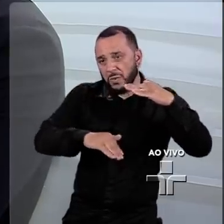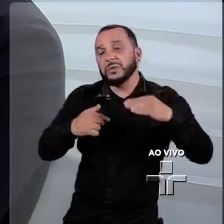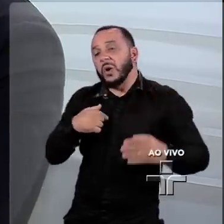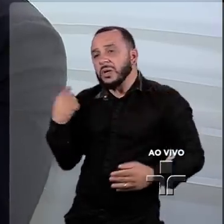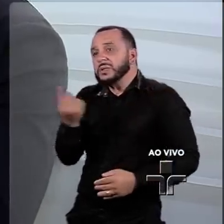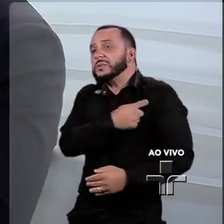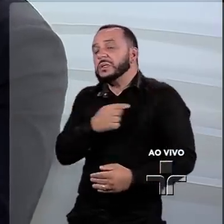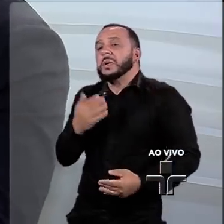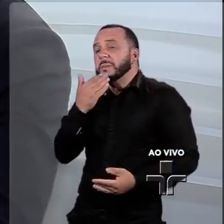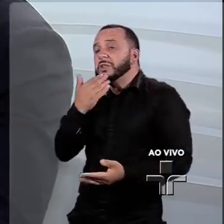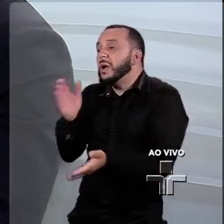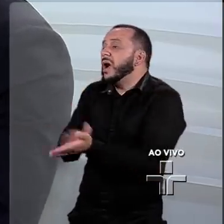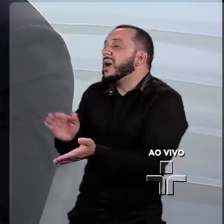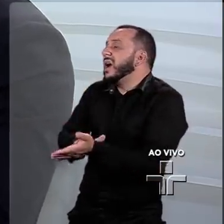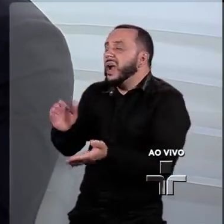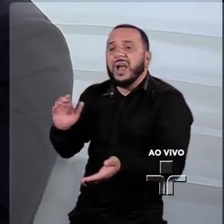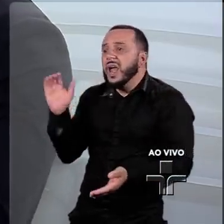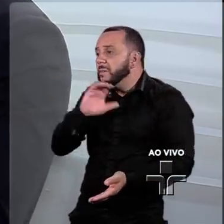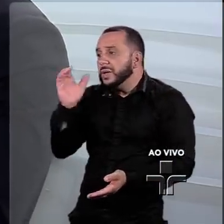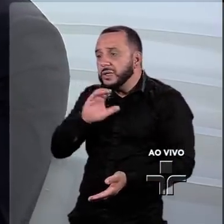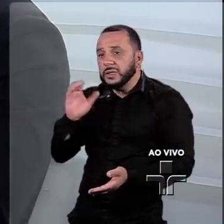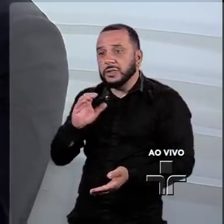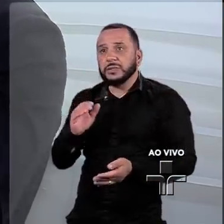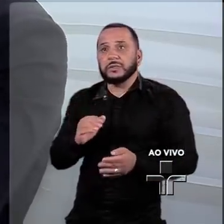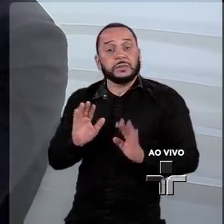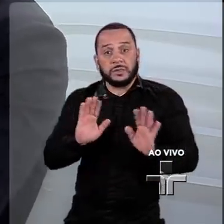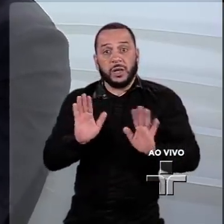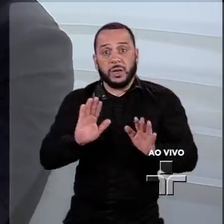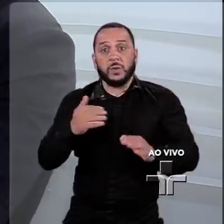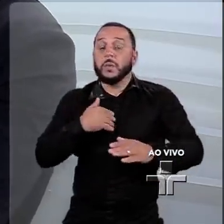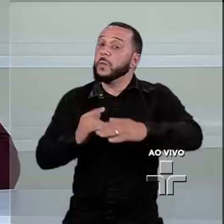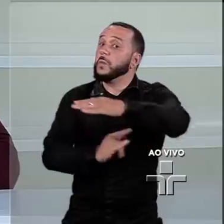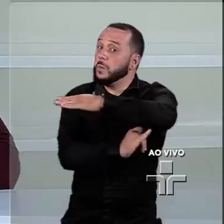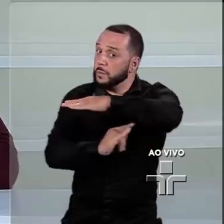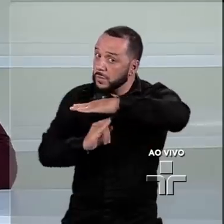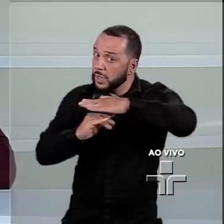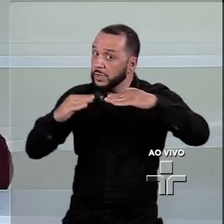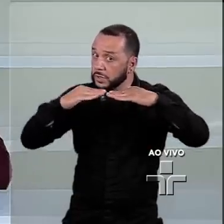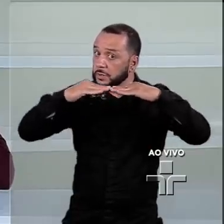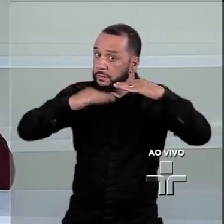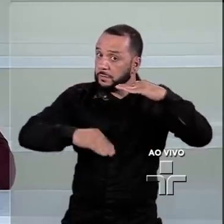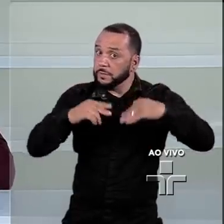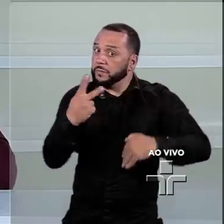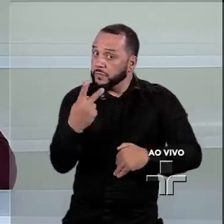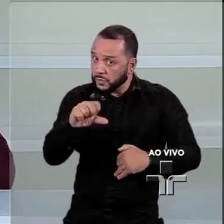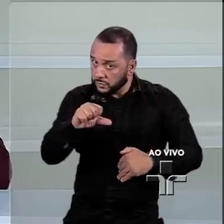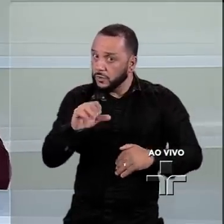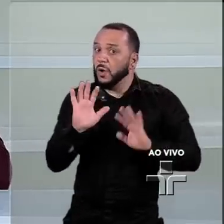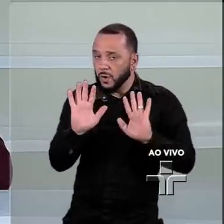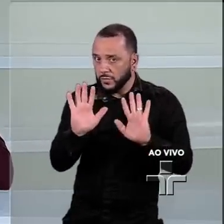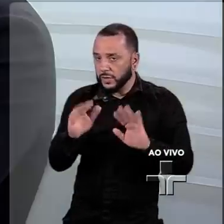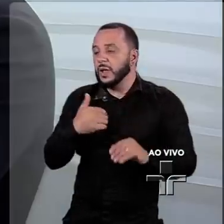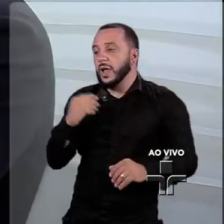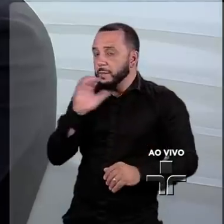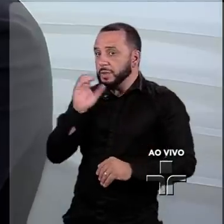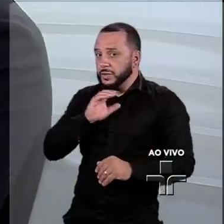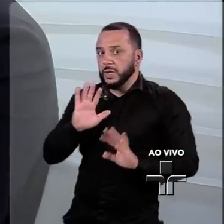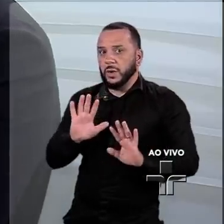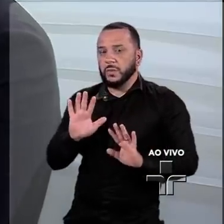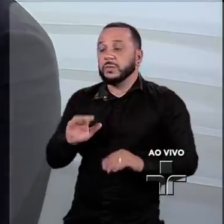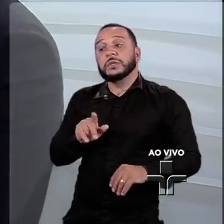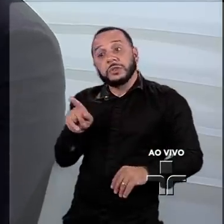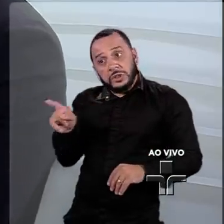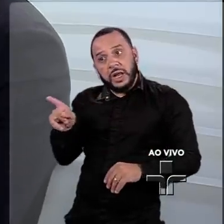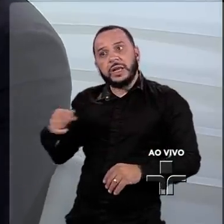que a gente pudesse fazer de forma emergencial. Marginal Tietê. Na Marginal Pinheiros, aí a gente solicitou que fizesse de forma emergencial. O